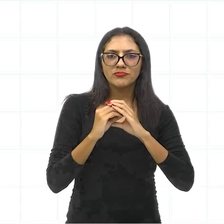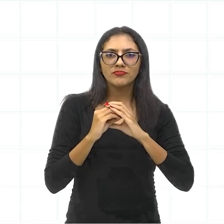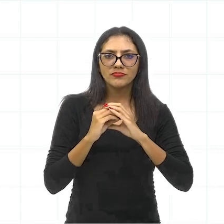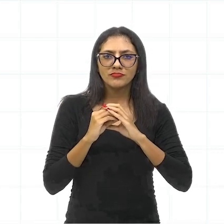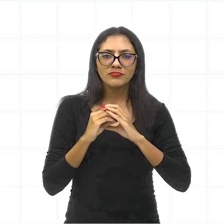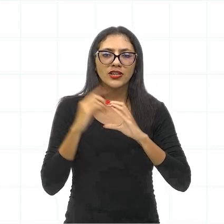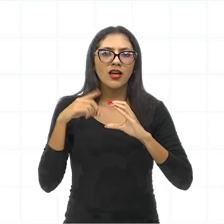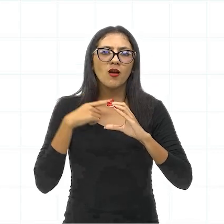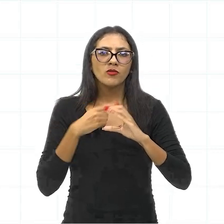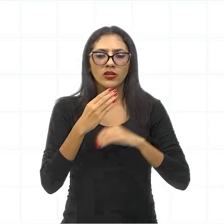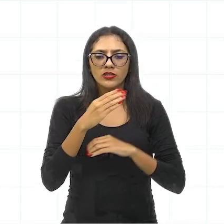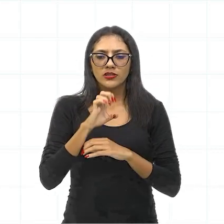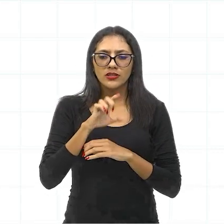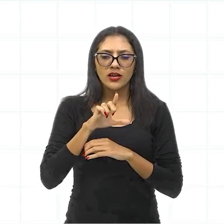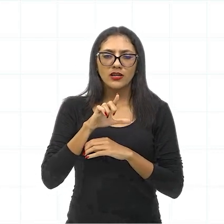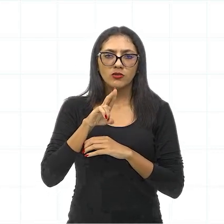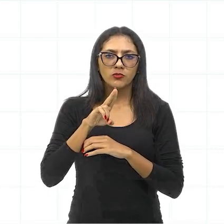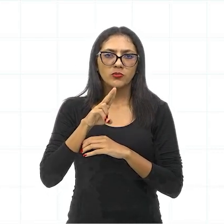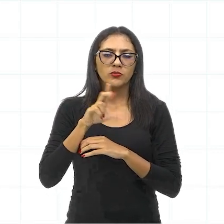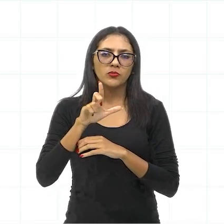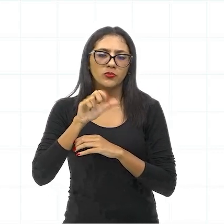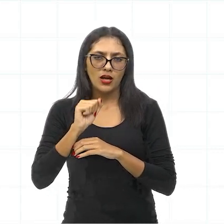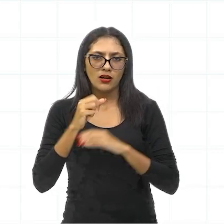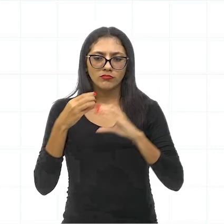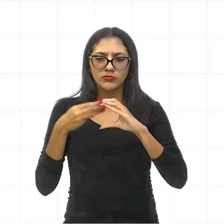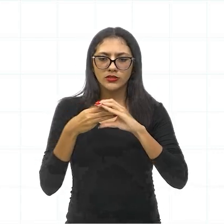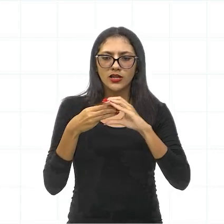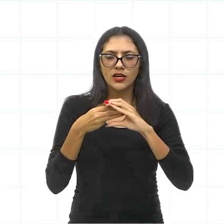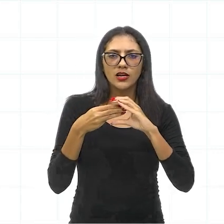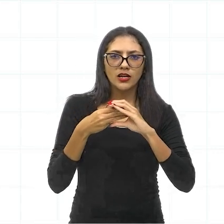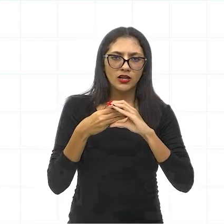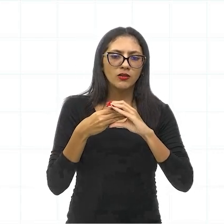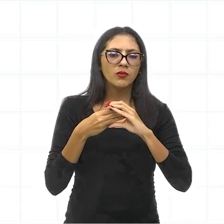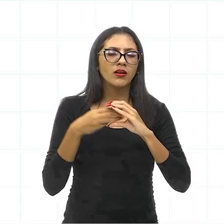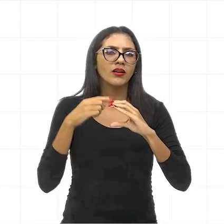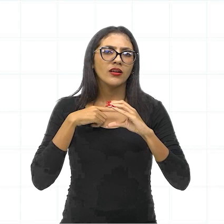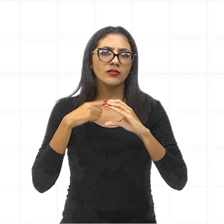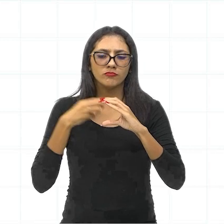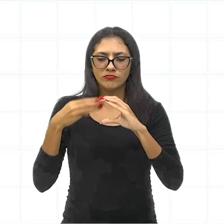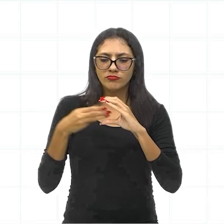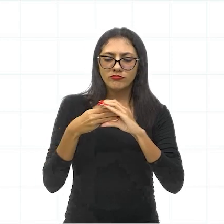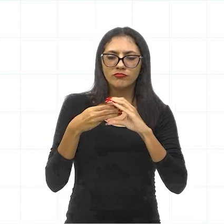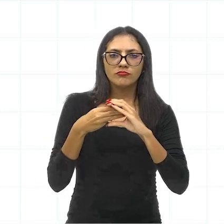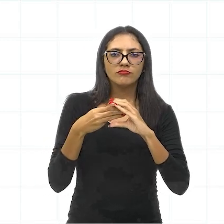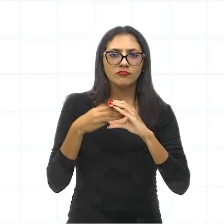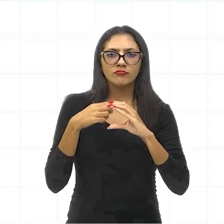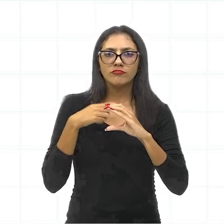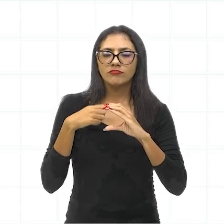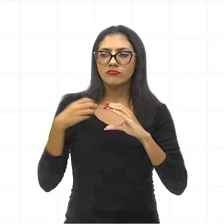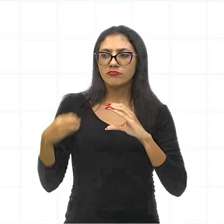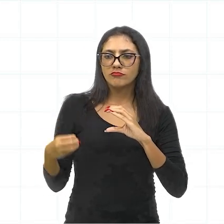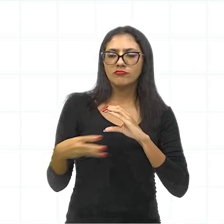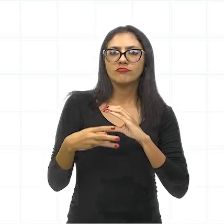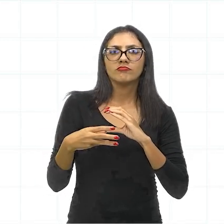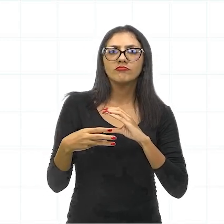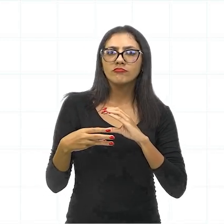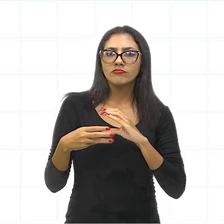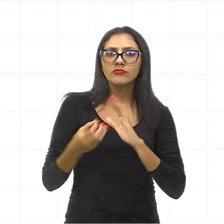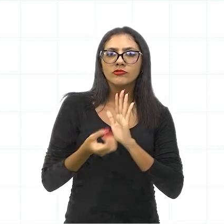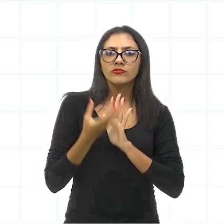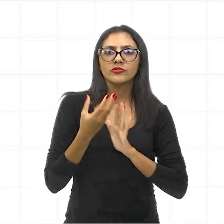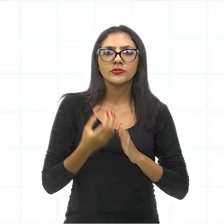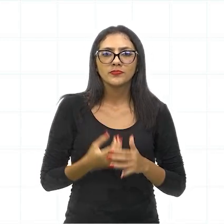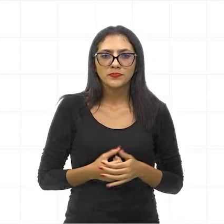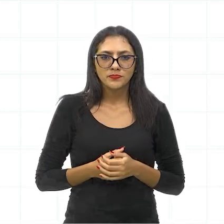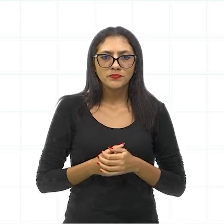gametas, a fertilização, e nós vamos ter a primeira célula que vai dar origem ao novo ser, né? Essa etapa ela costuma